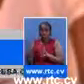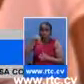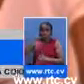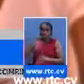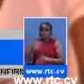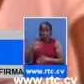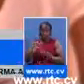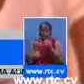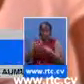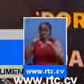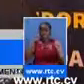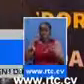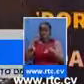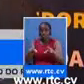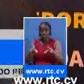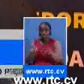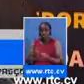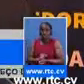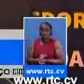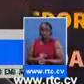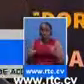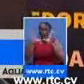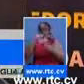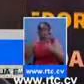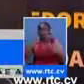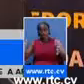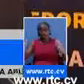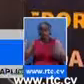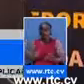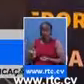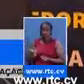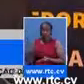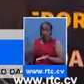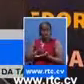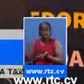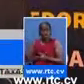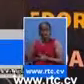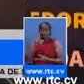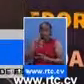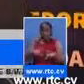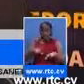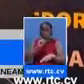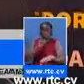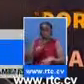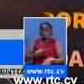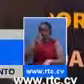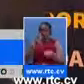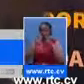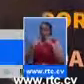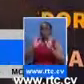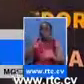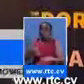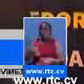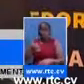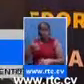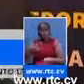microempreendedorismo, fomento o microempreendedorismo, é mais alargado, não se dirige apenas a jovens, mas pode ser também pessoas que já têm o seu negócio,